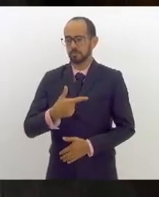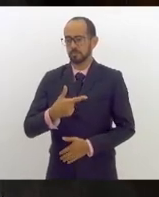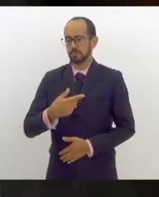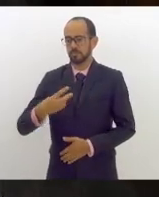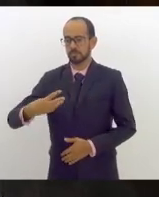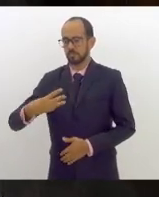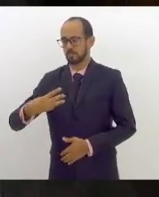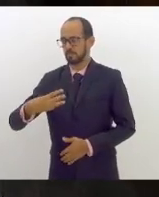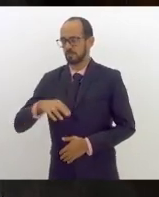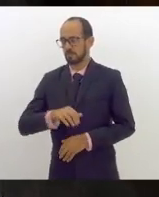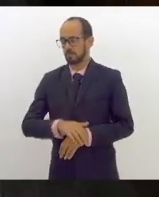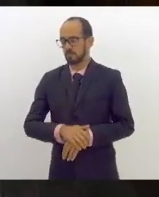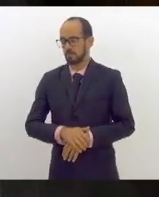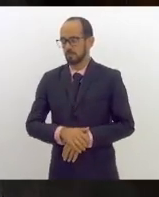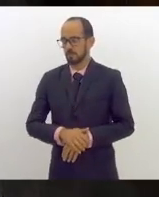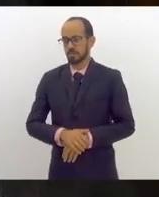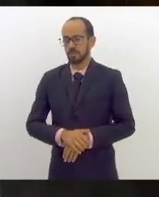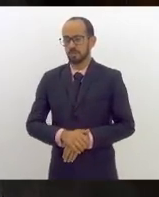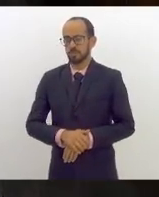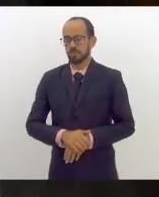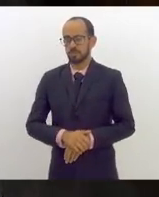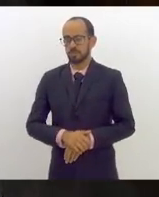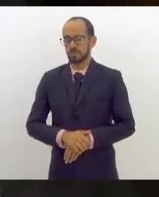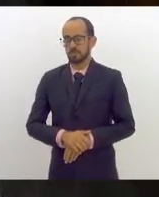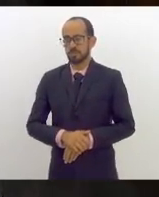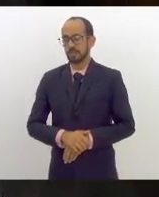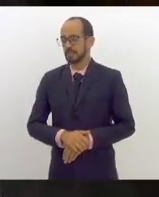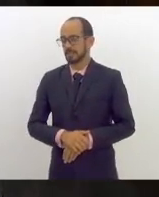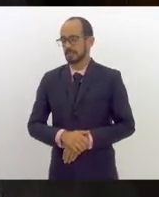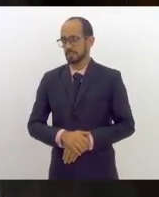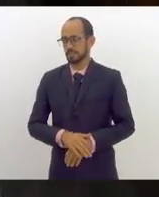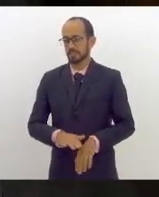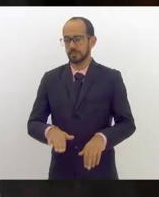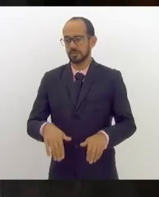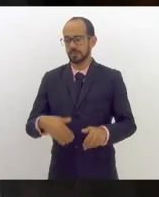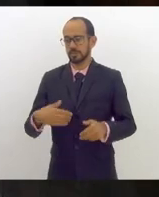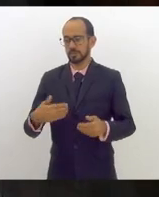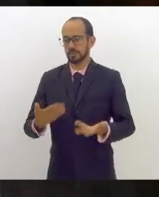e nesta lei de diretrizes orçamentárias deputado